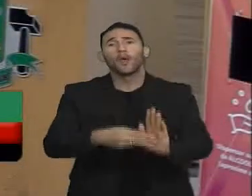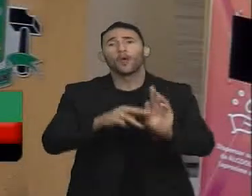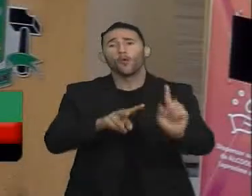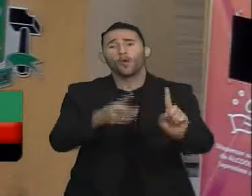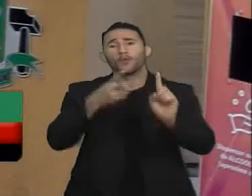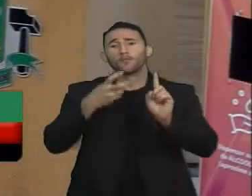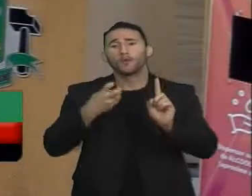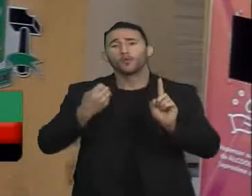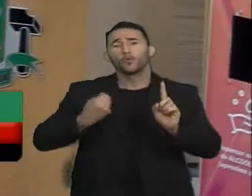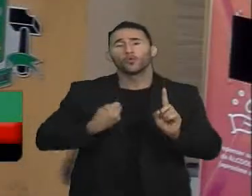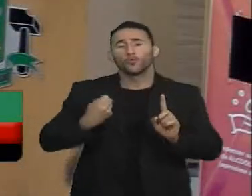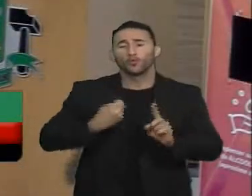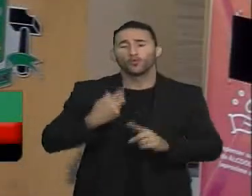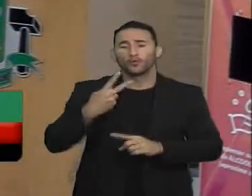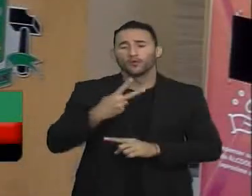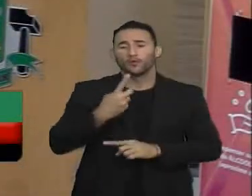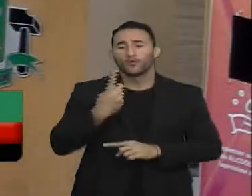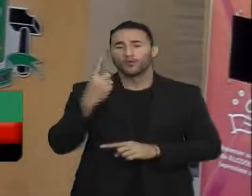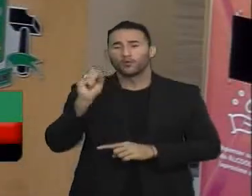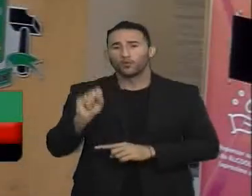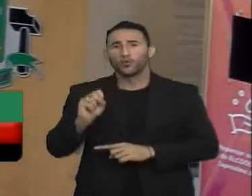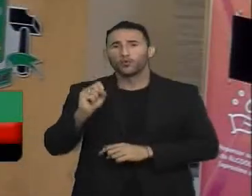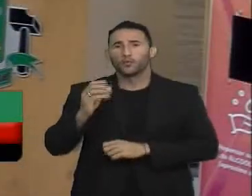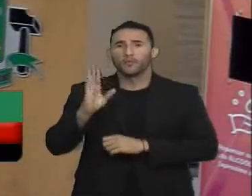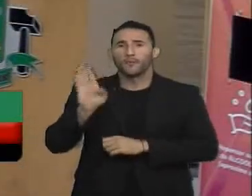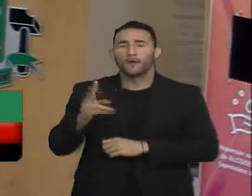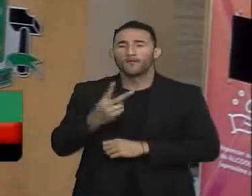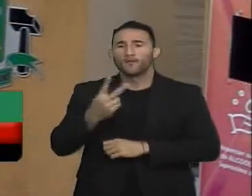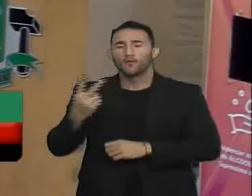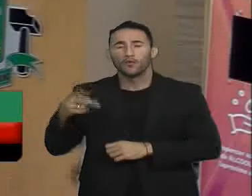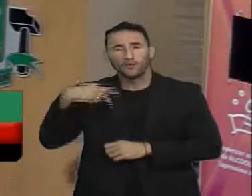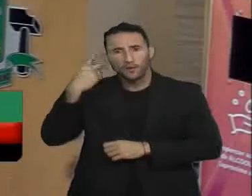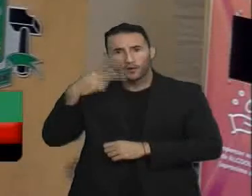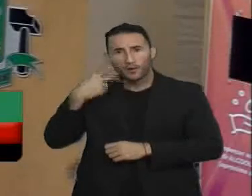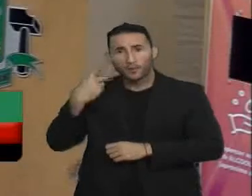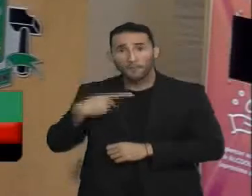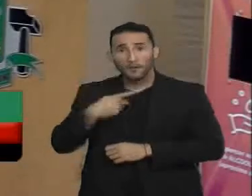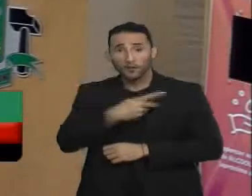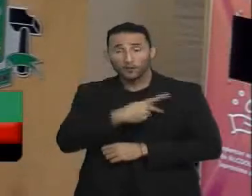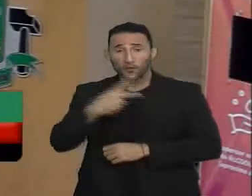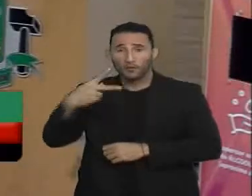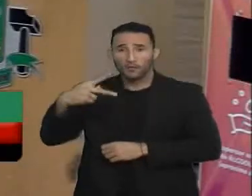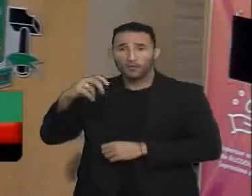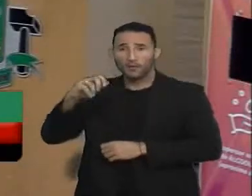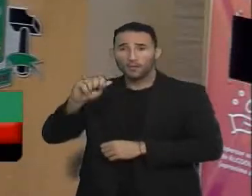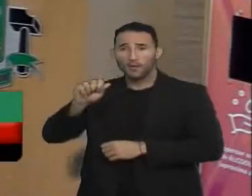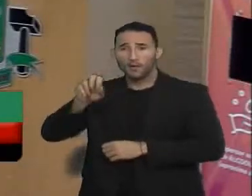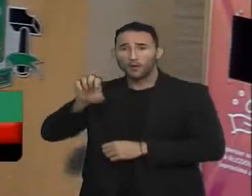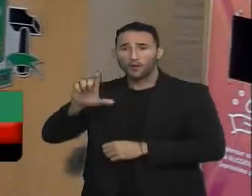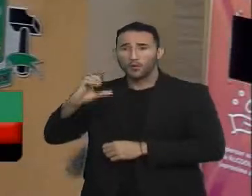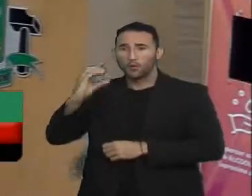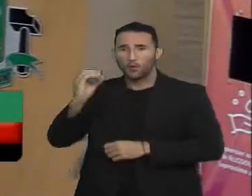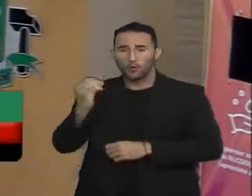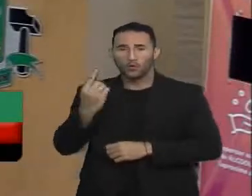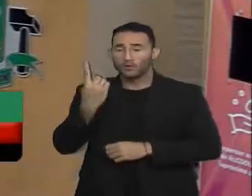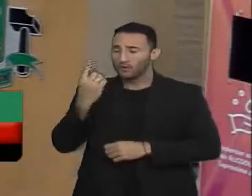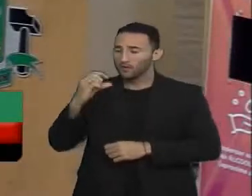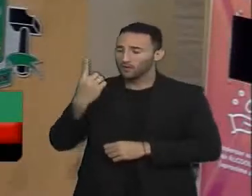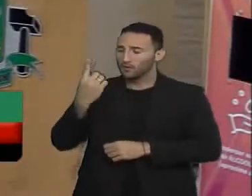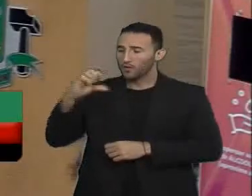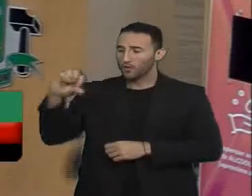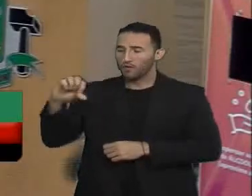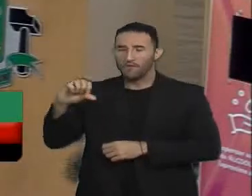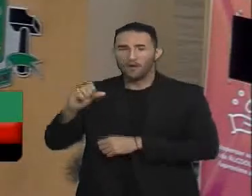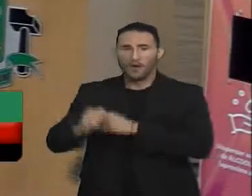número 218 de 2022, do nobre vereador Pastor Paulo Júnior, pelos 119 anos da